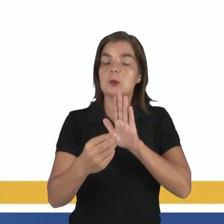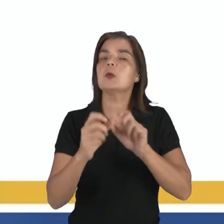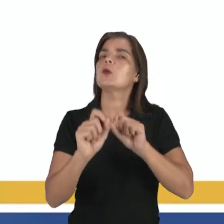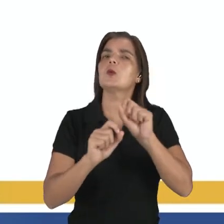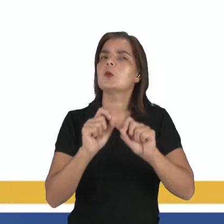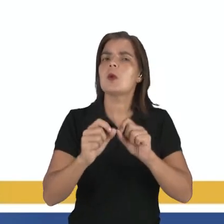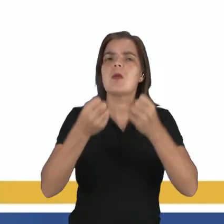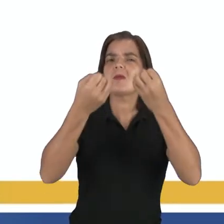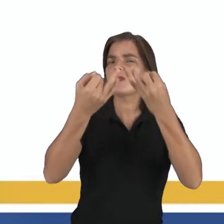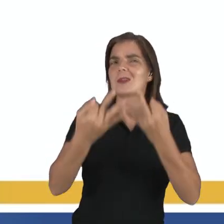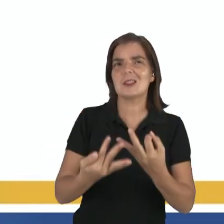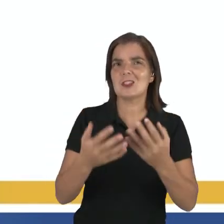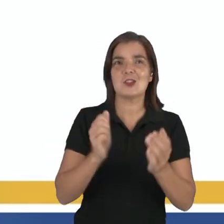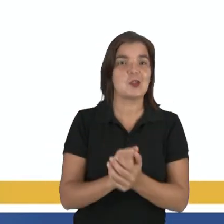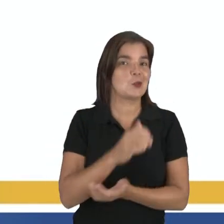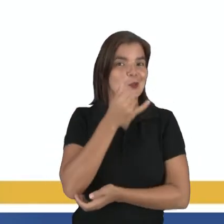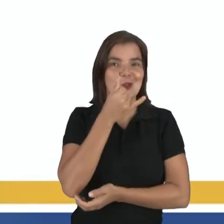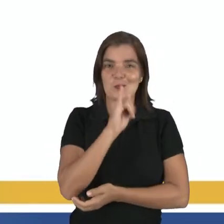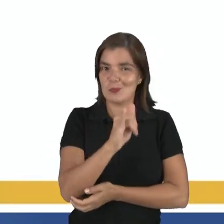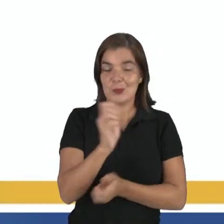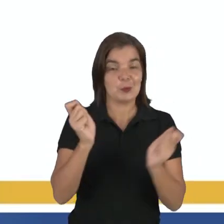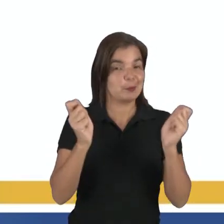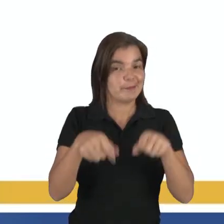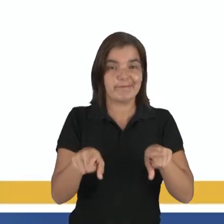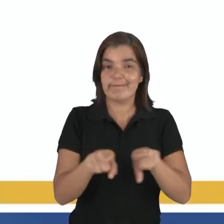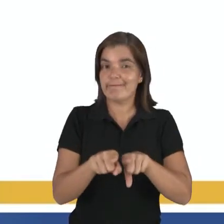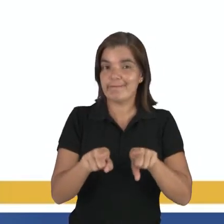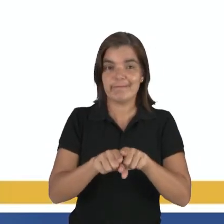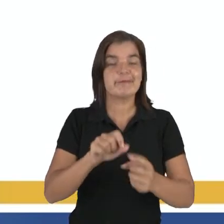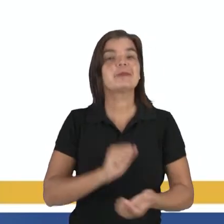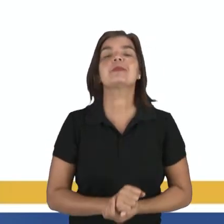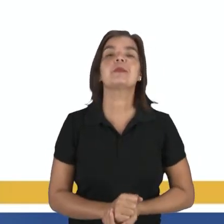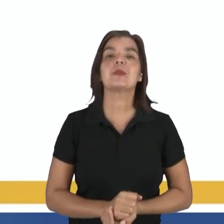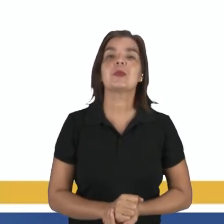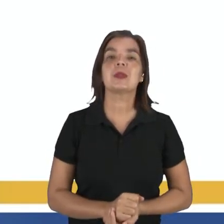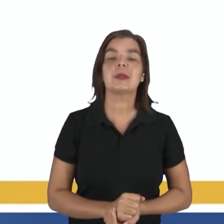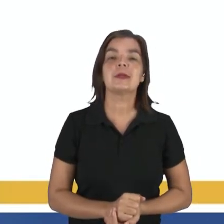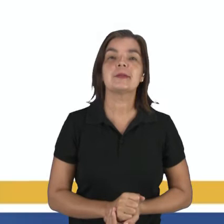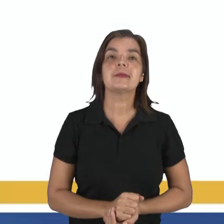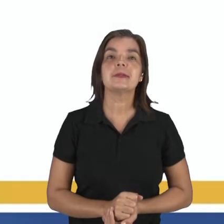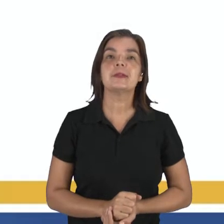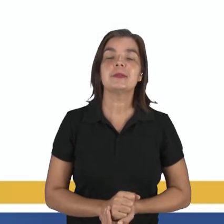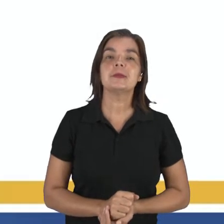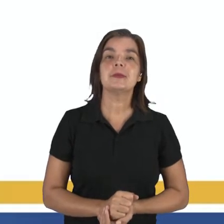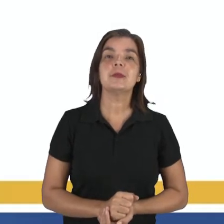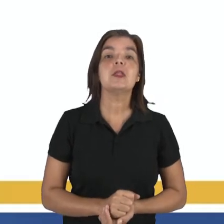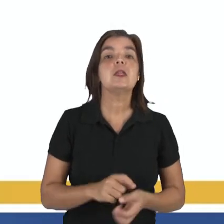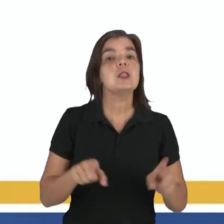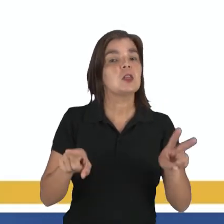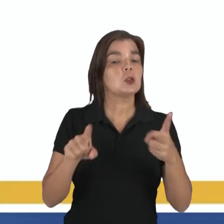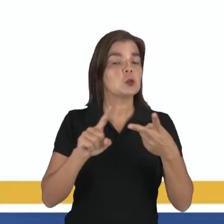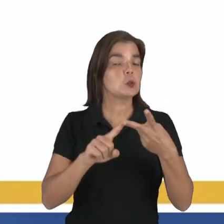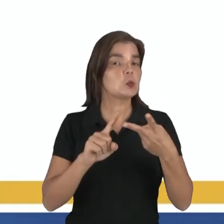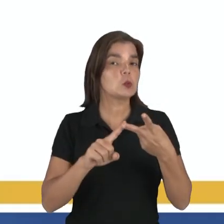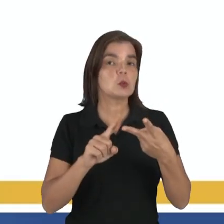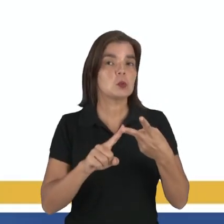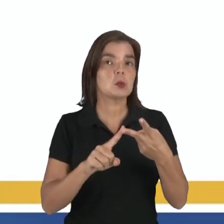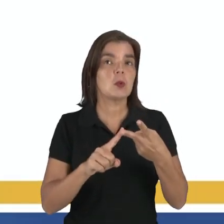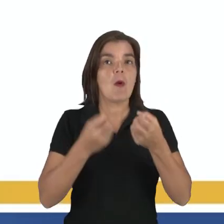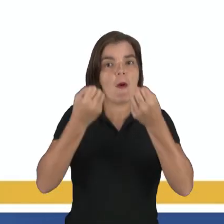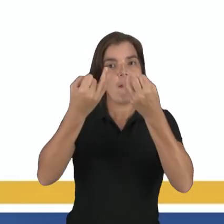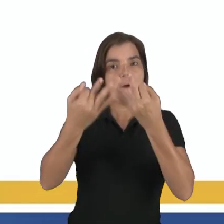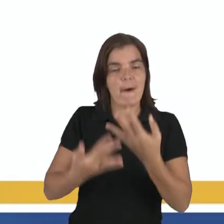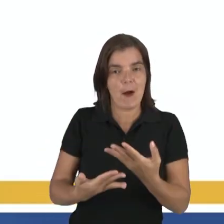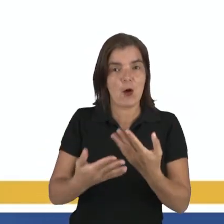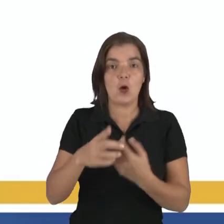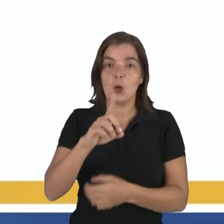atômico, ele não fala sobre energia disponível, primeiro, né, primeiro erro. Segundo, quando a